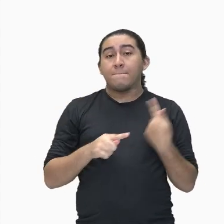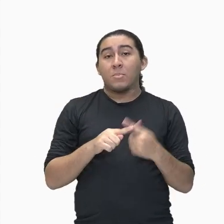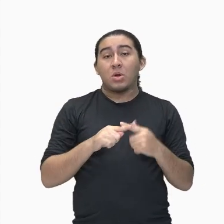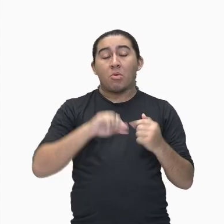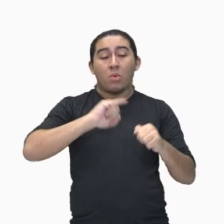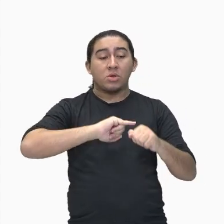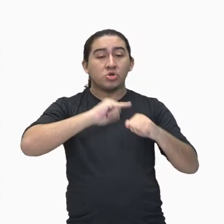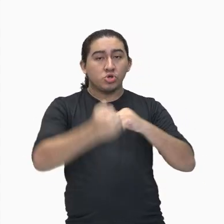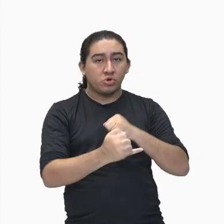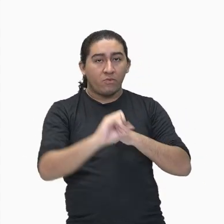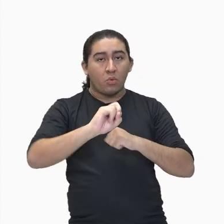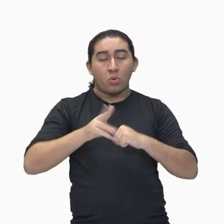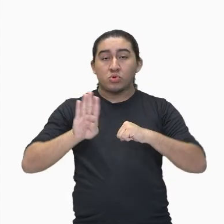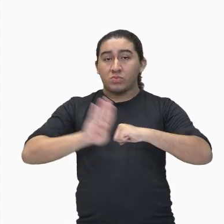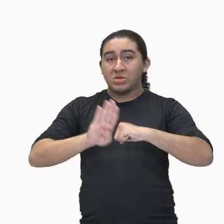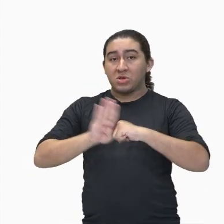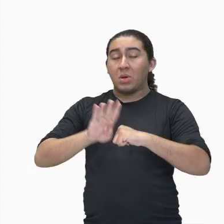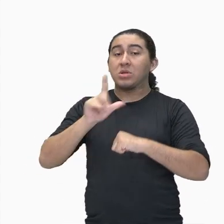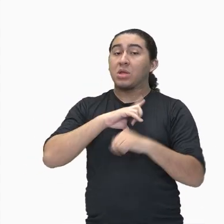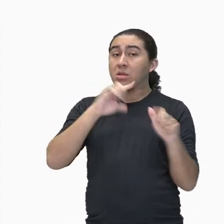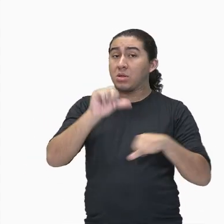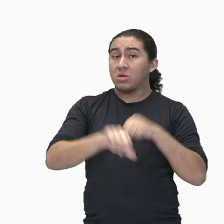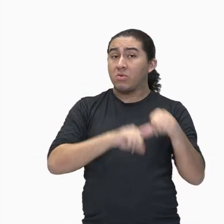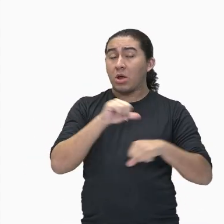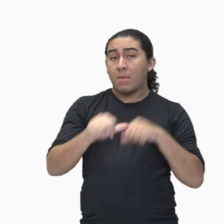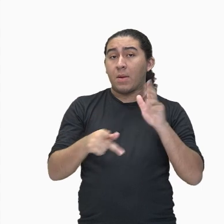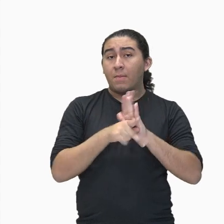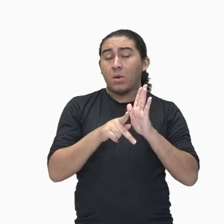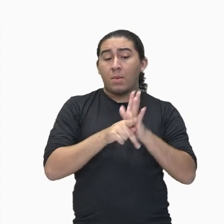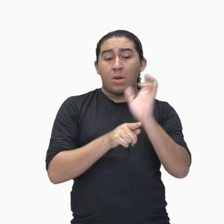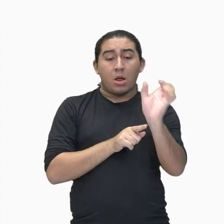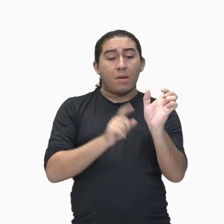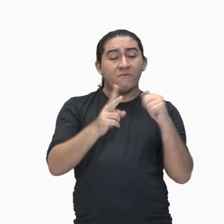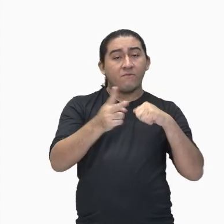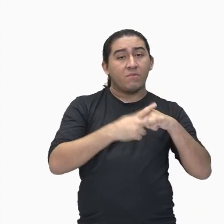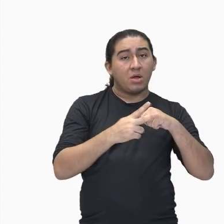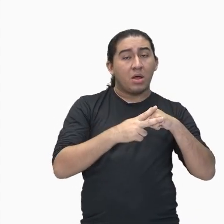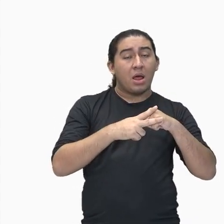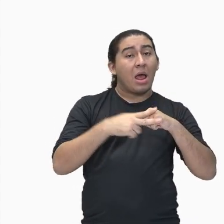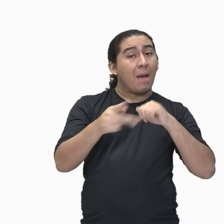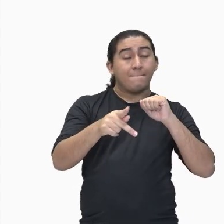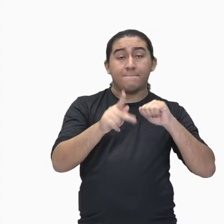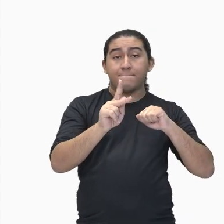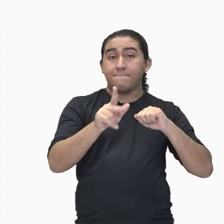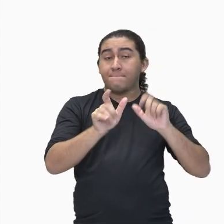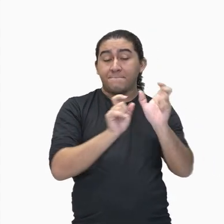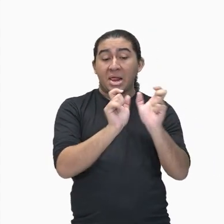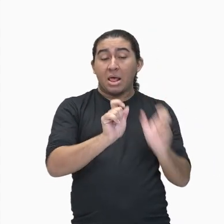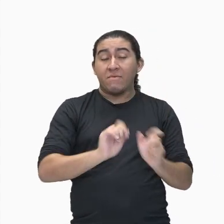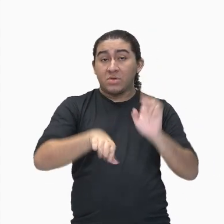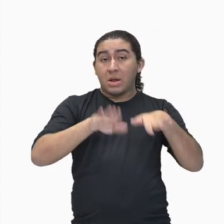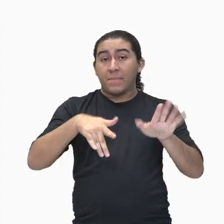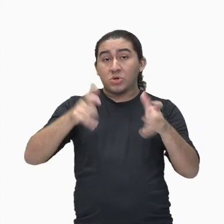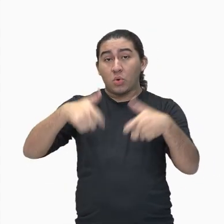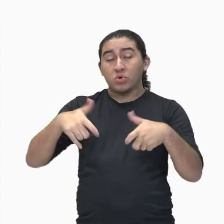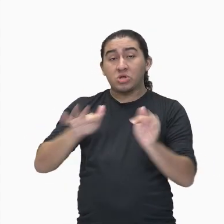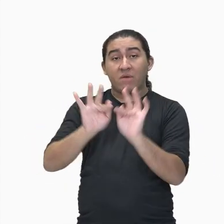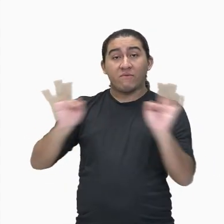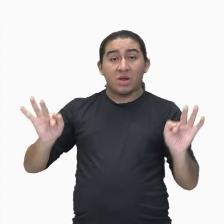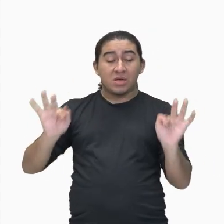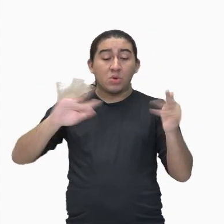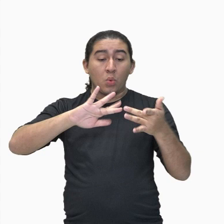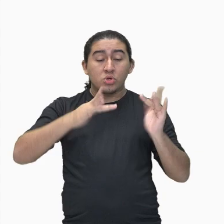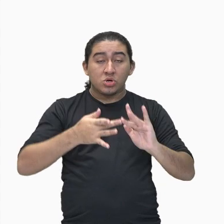adjetivo ou um substantivo, ele vai mudar essa classificação dependendo de como ele se apresenta dentro de um texto, assim